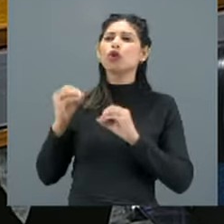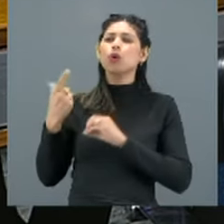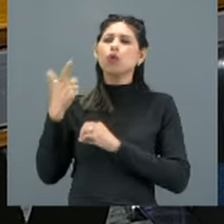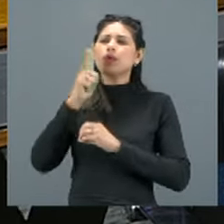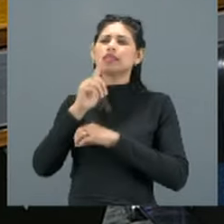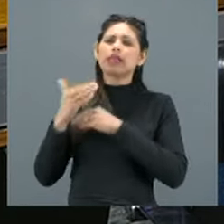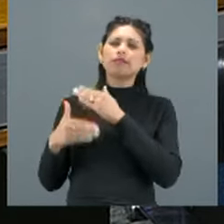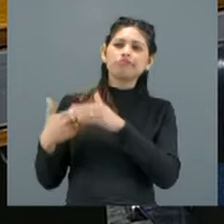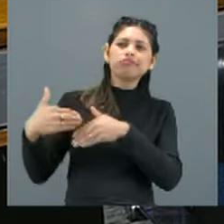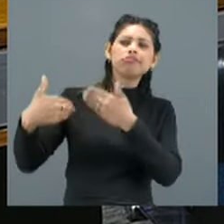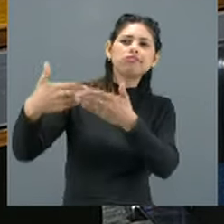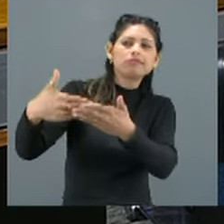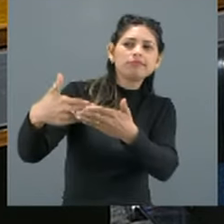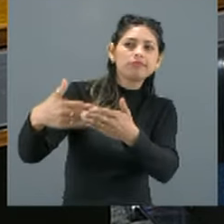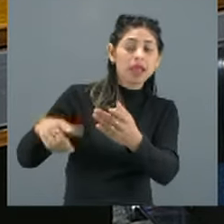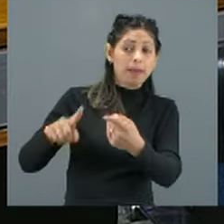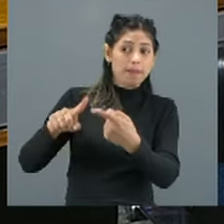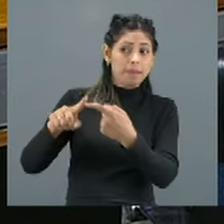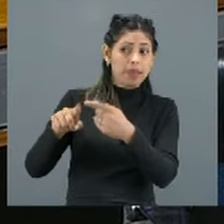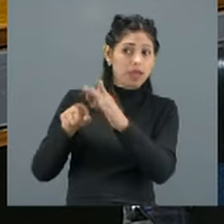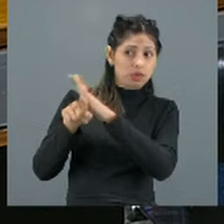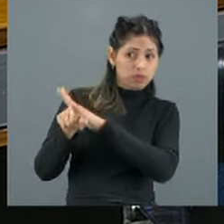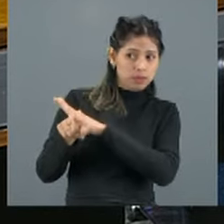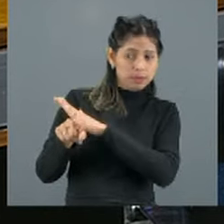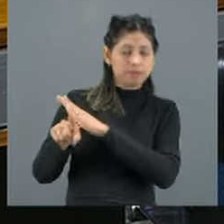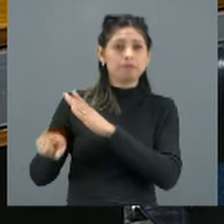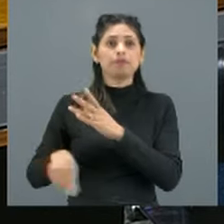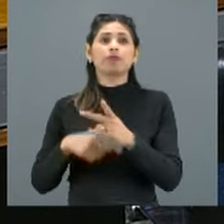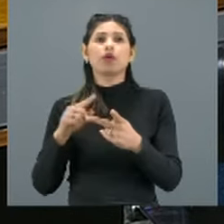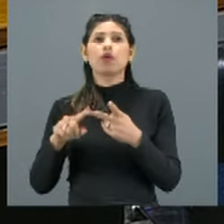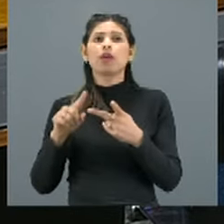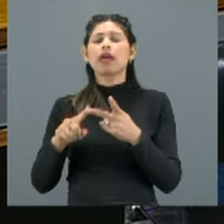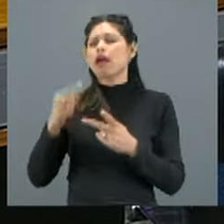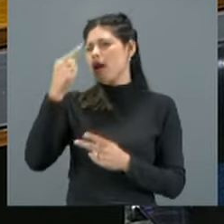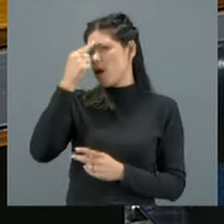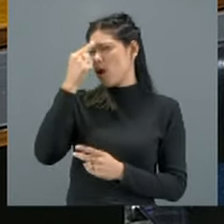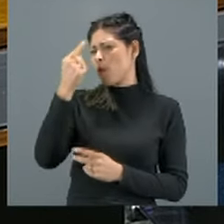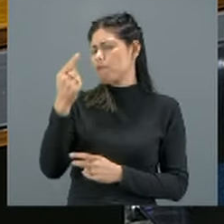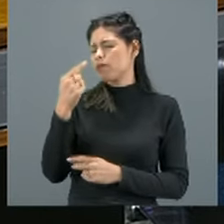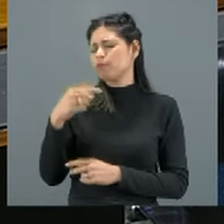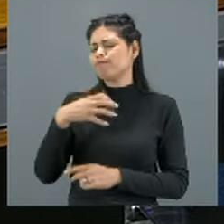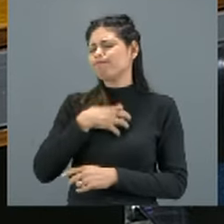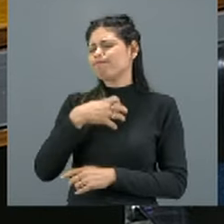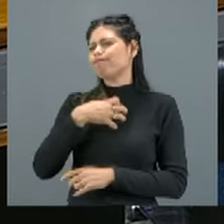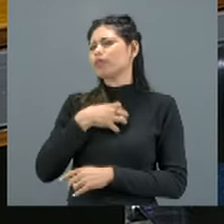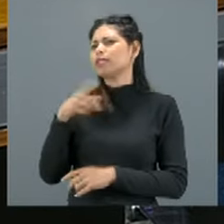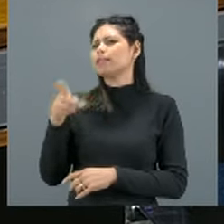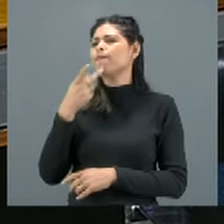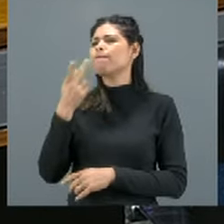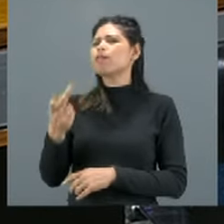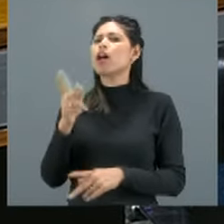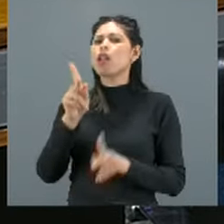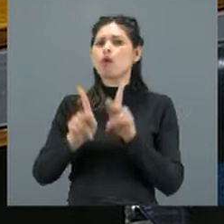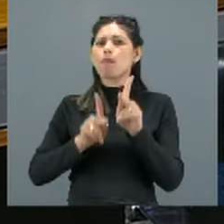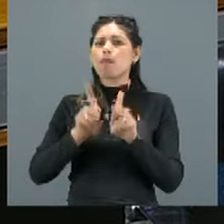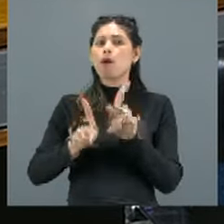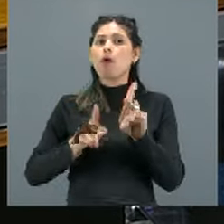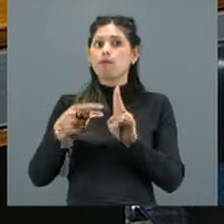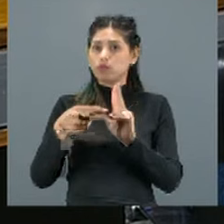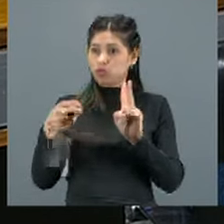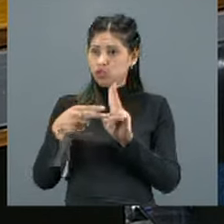Primeira pergunta seria essa. Porque a ideia que eu sinto quando se fala de povos indígenas é que tem que